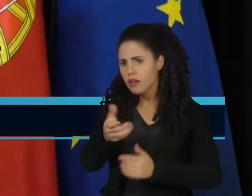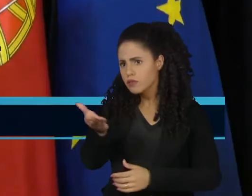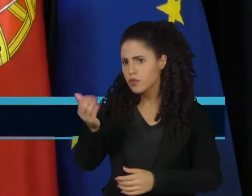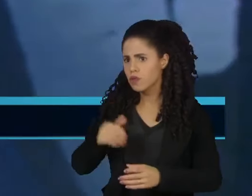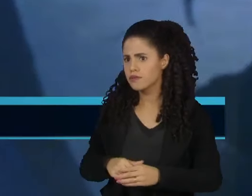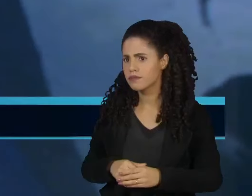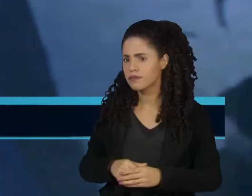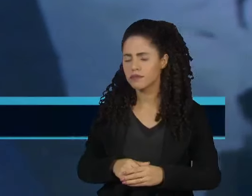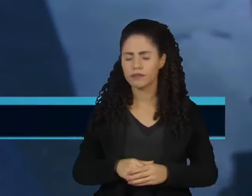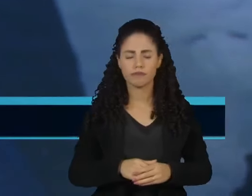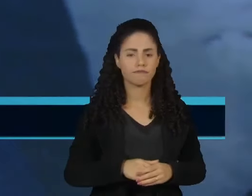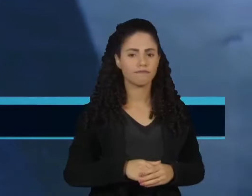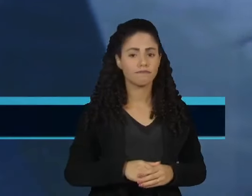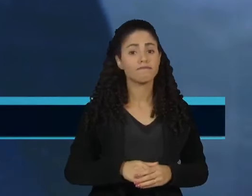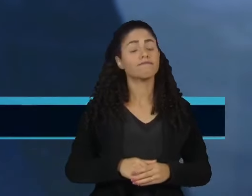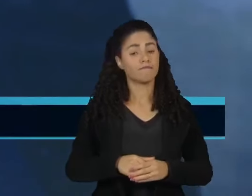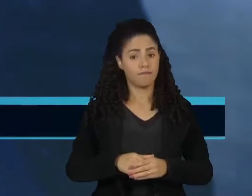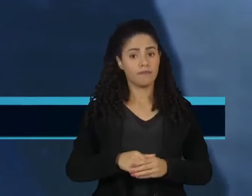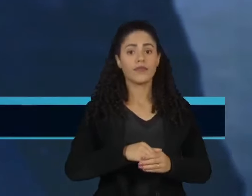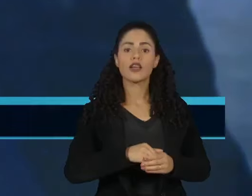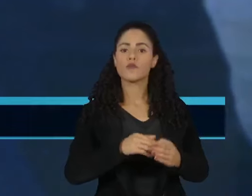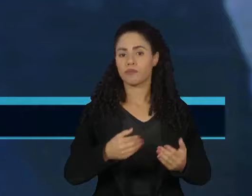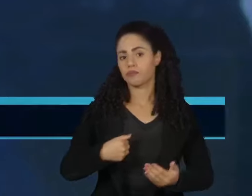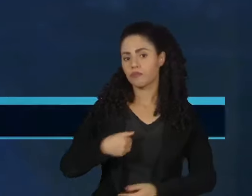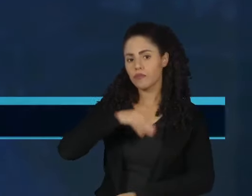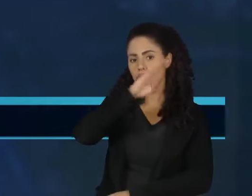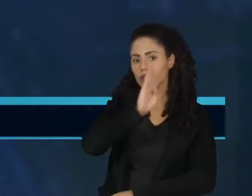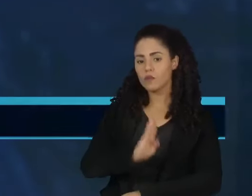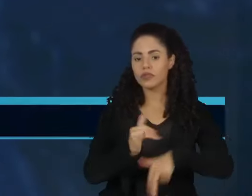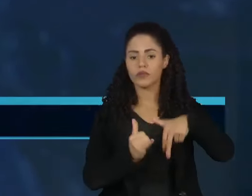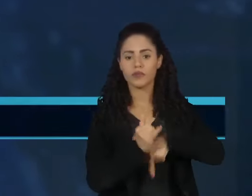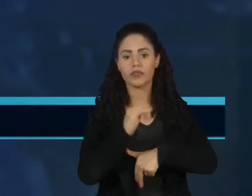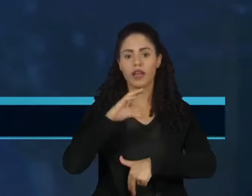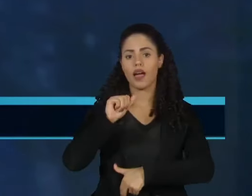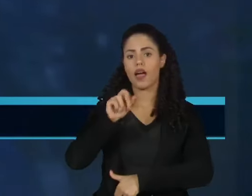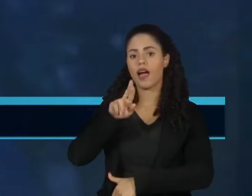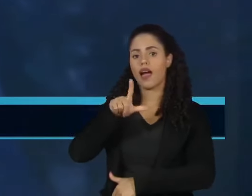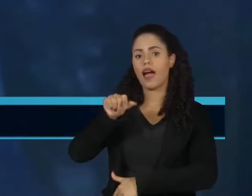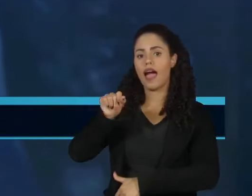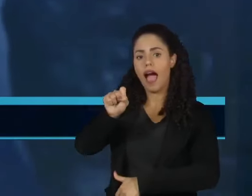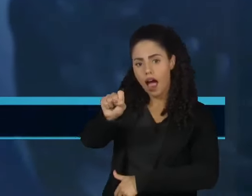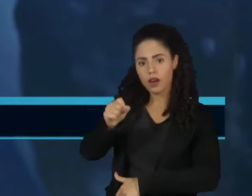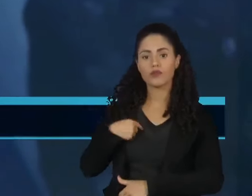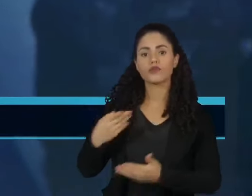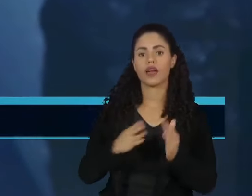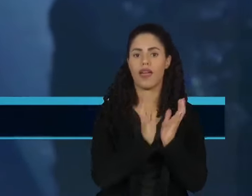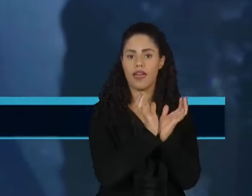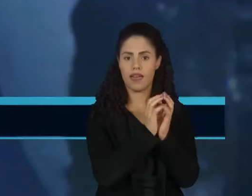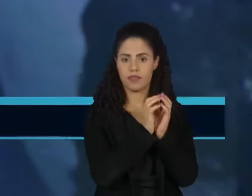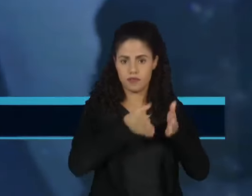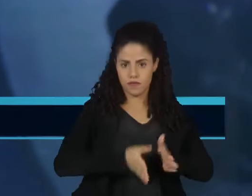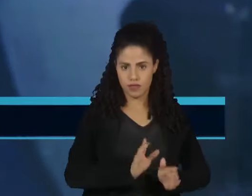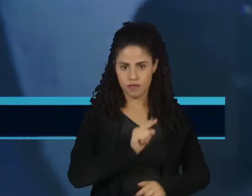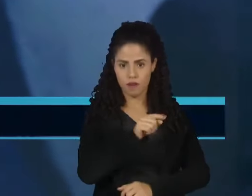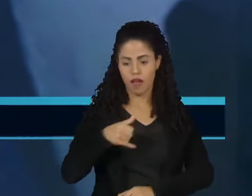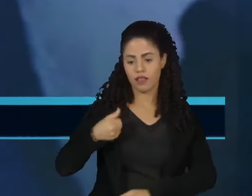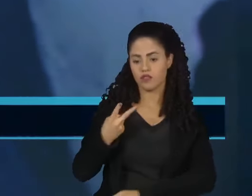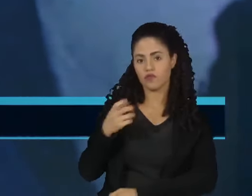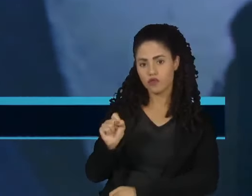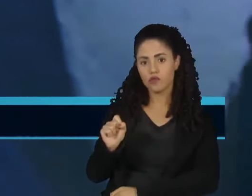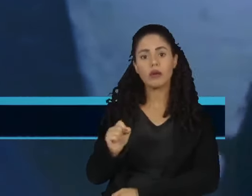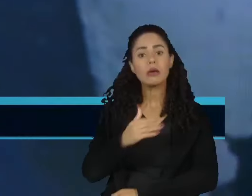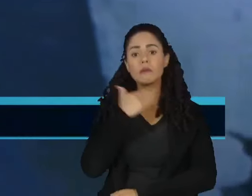atrocidades. O brasileiro vítima dos incêndios é Carlos Eduardo Neves. Ele era de Recife, tinha 28 anos e morreu